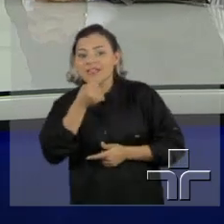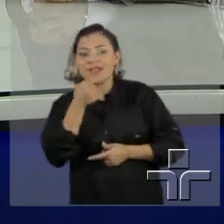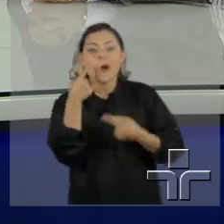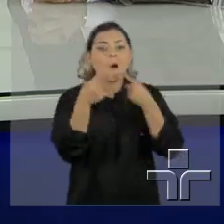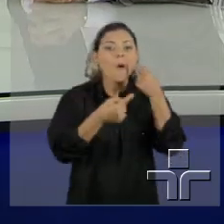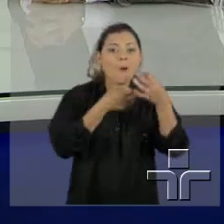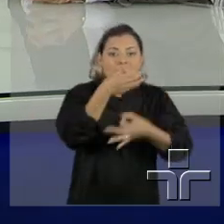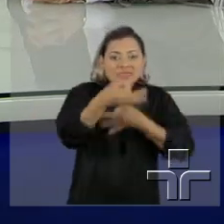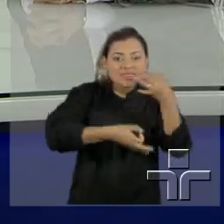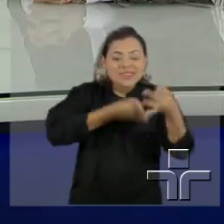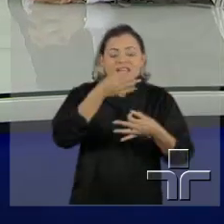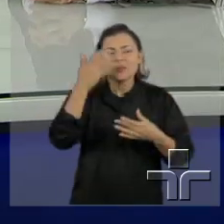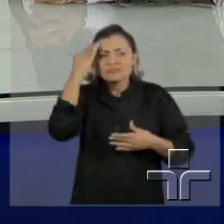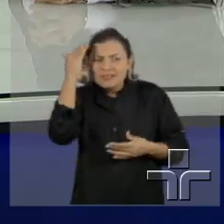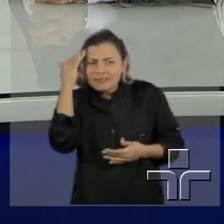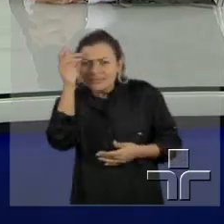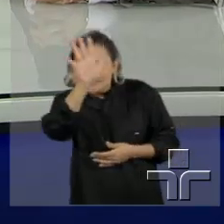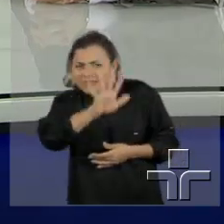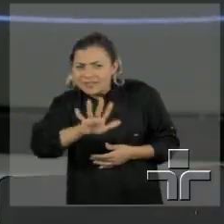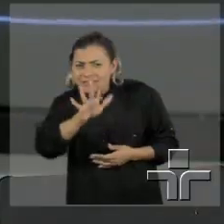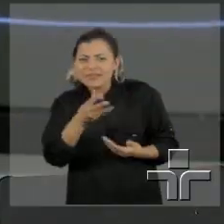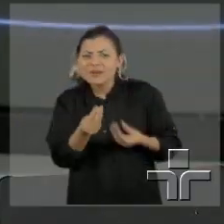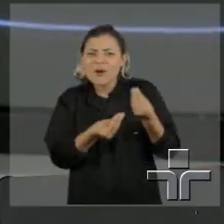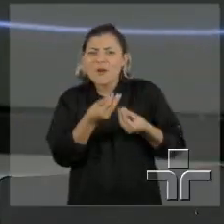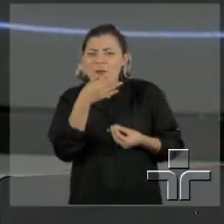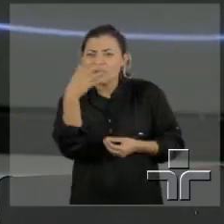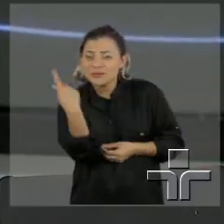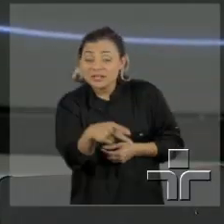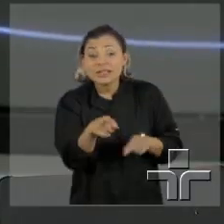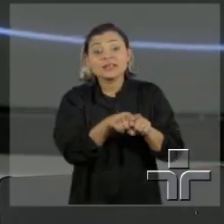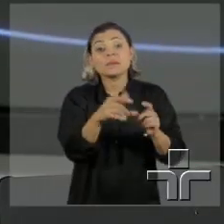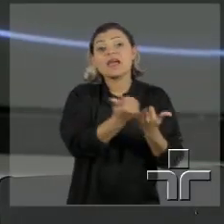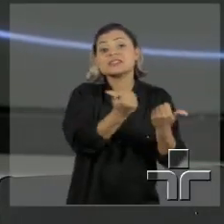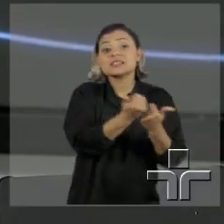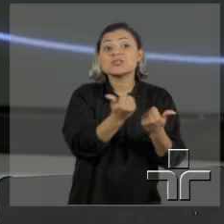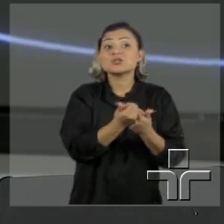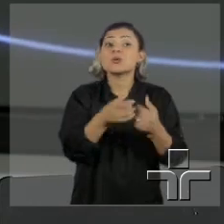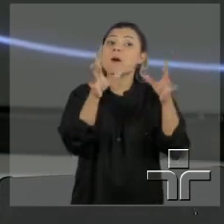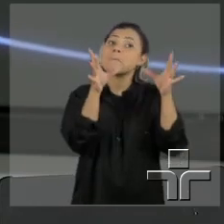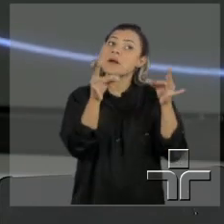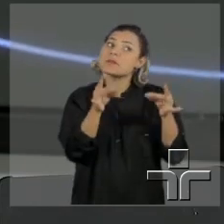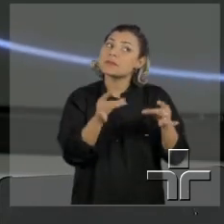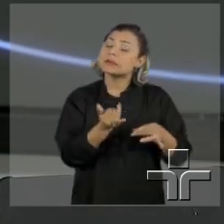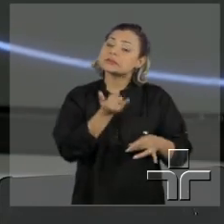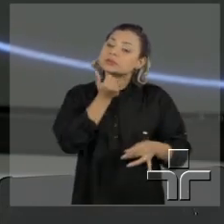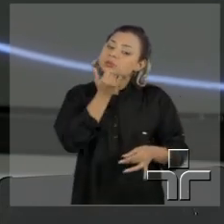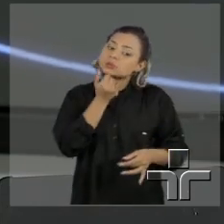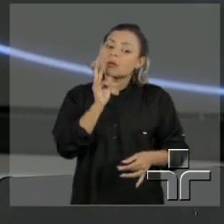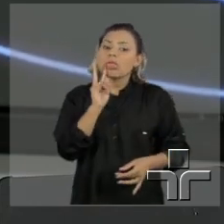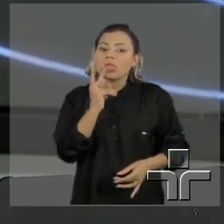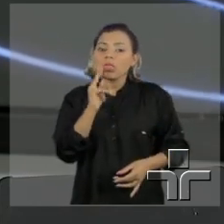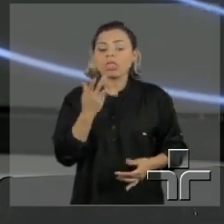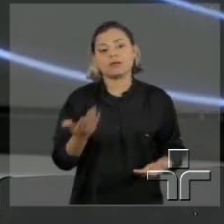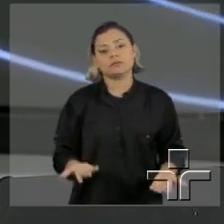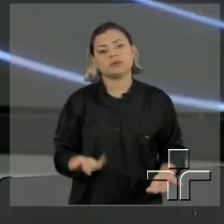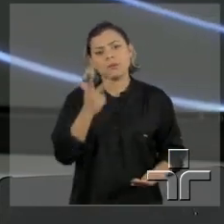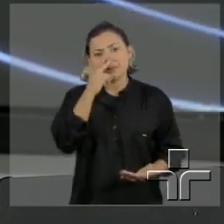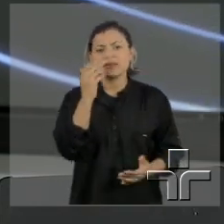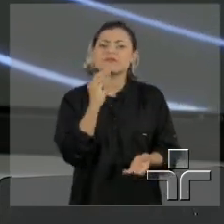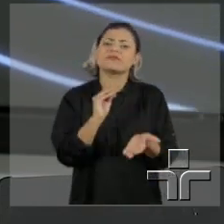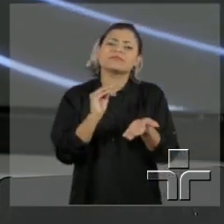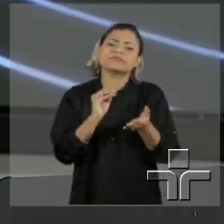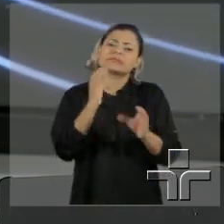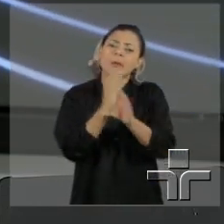tentar entender o que eles... Os assessores. E para os assessores, né, que tem que se explicar depois. É um problema sério essa falta de